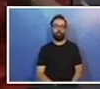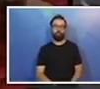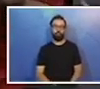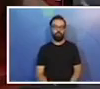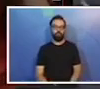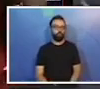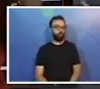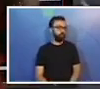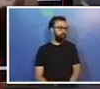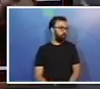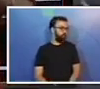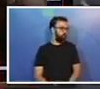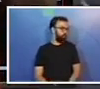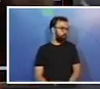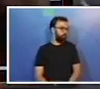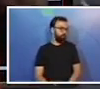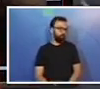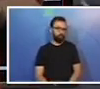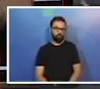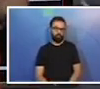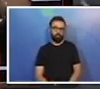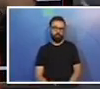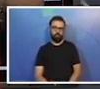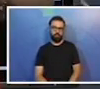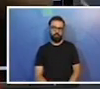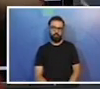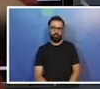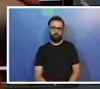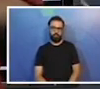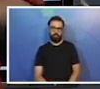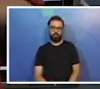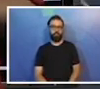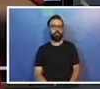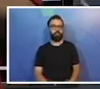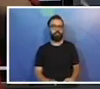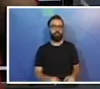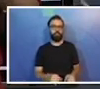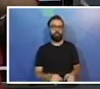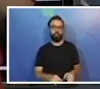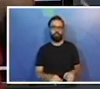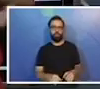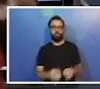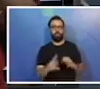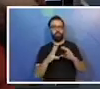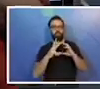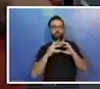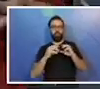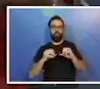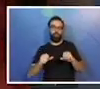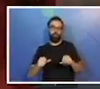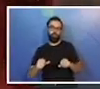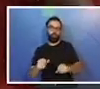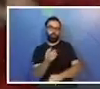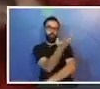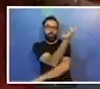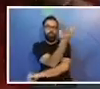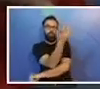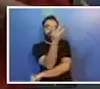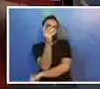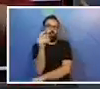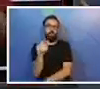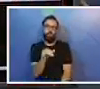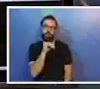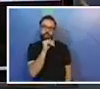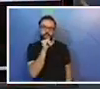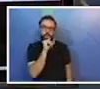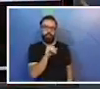foi destruído muitos rios, manguezais. Então, lugares naturais que não tinha a